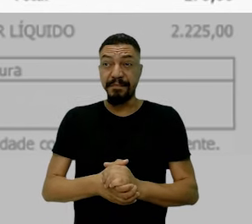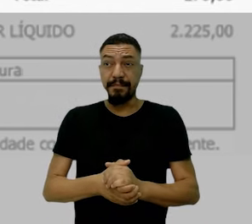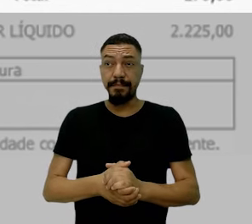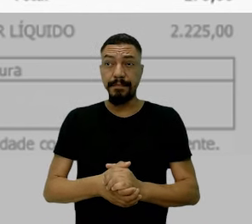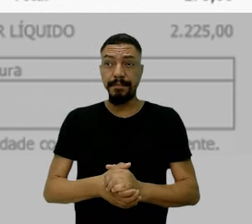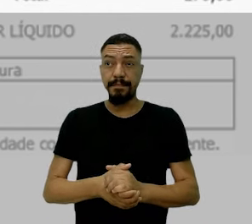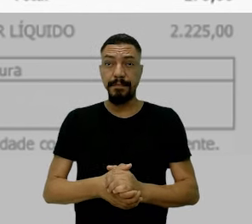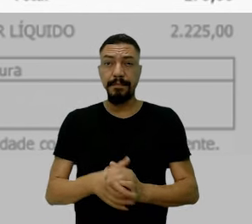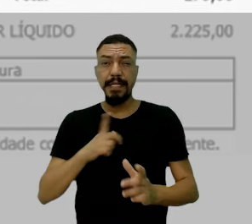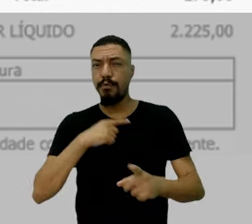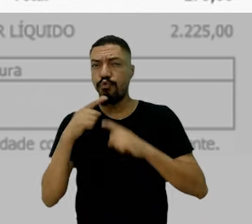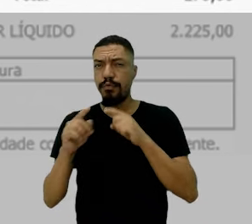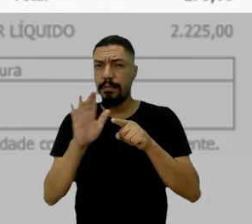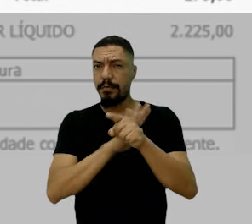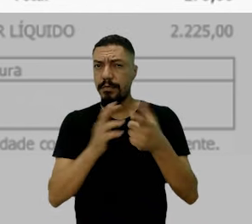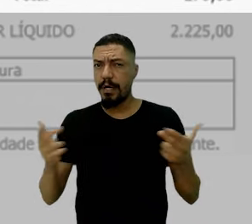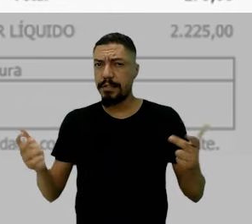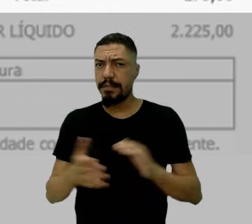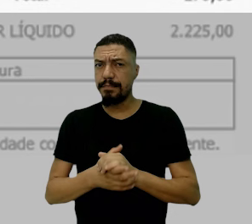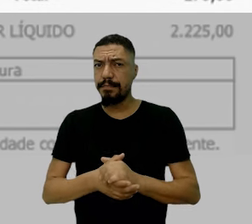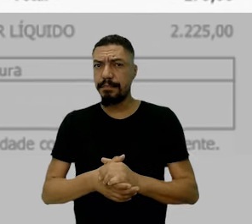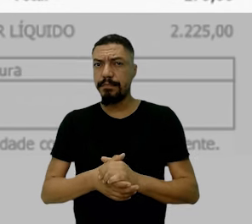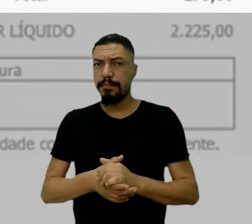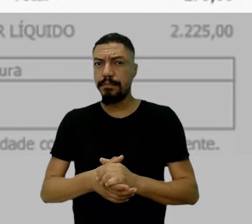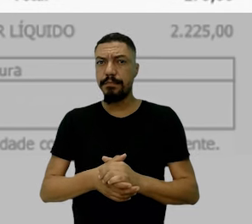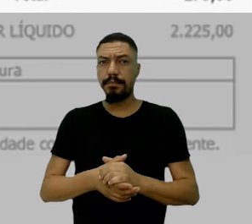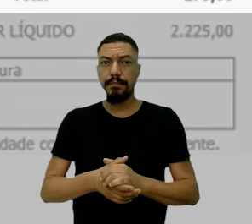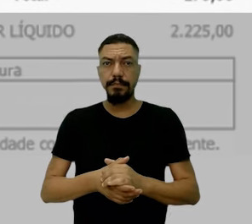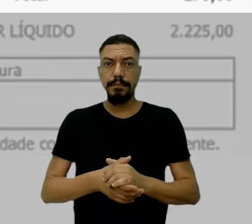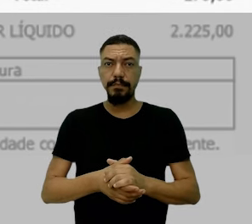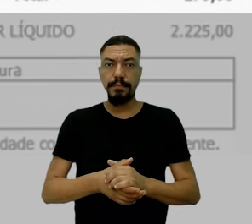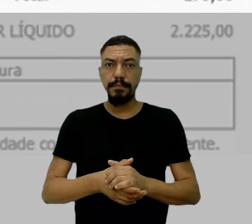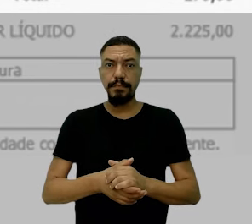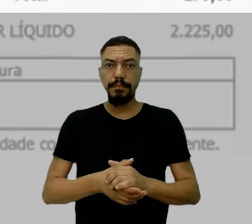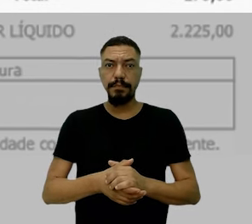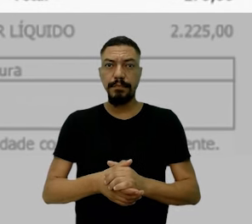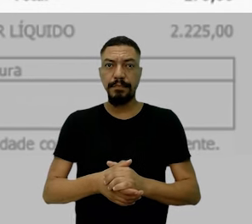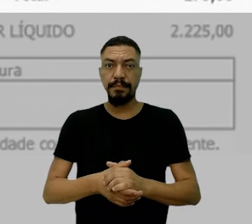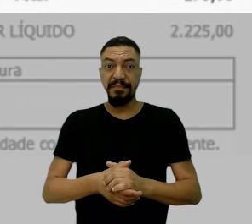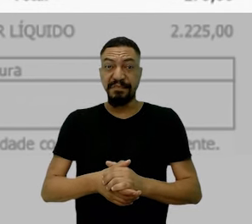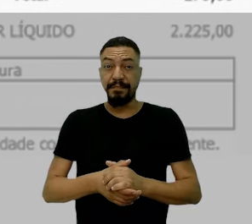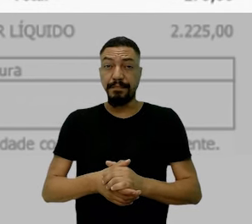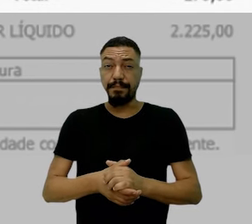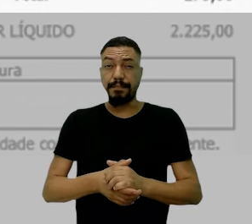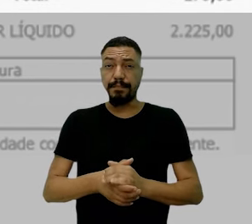caso. Você tem alguma dúvida?